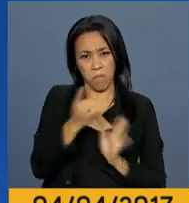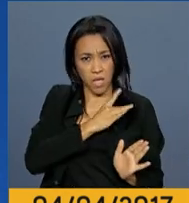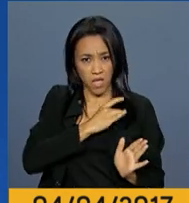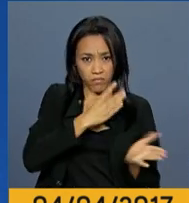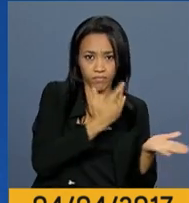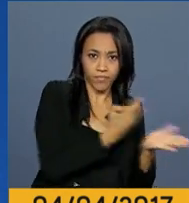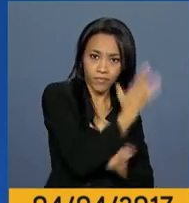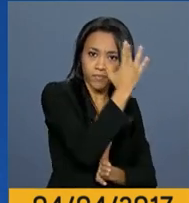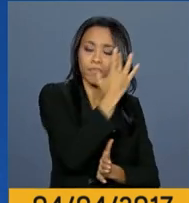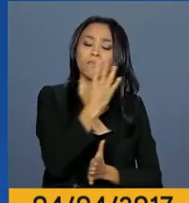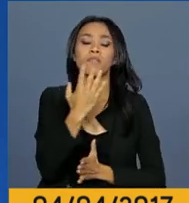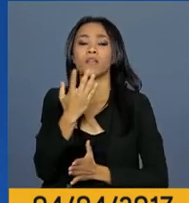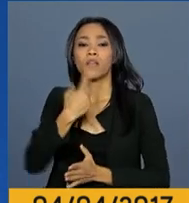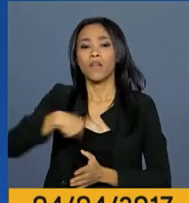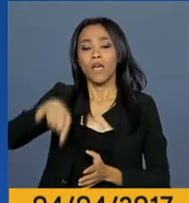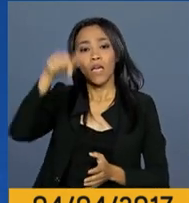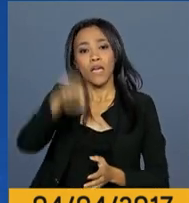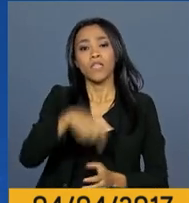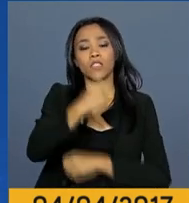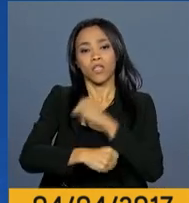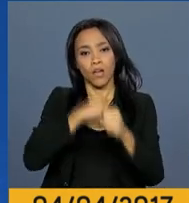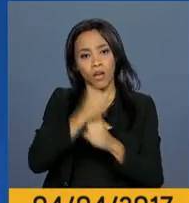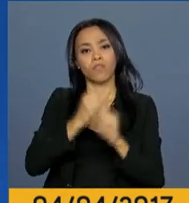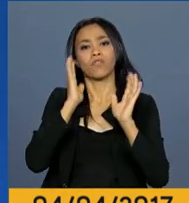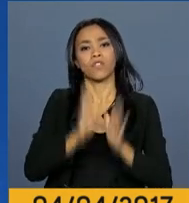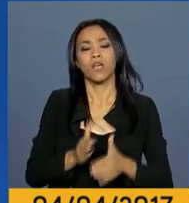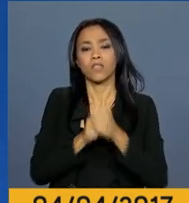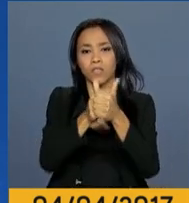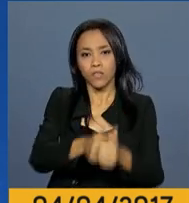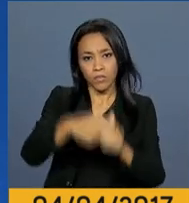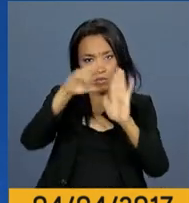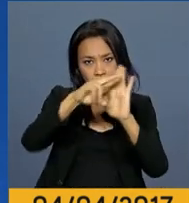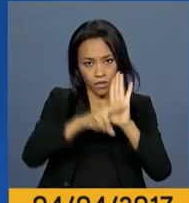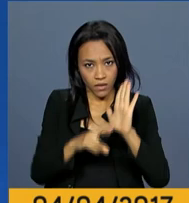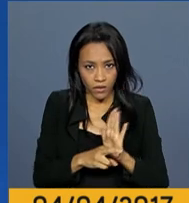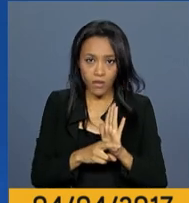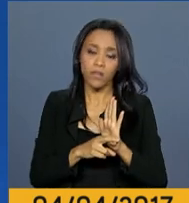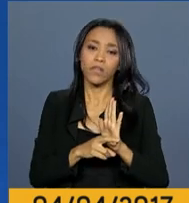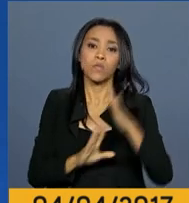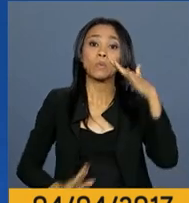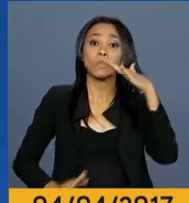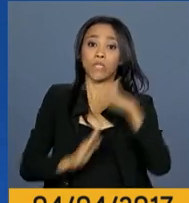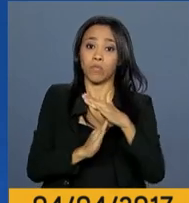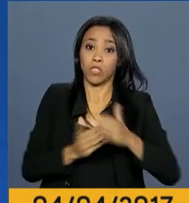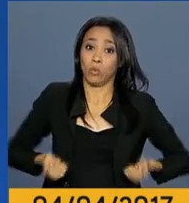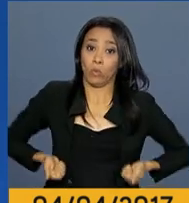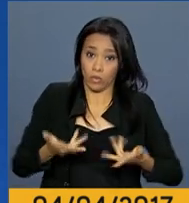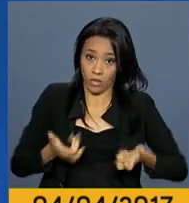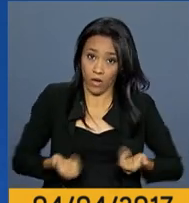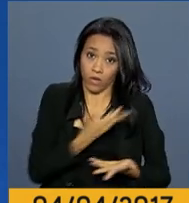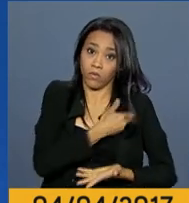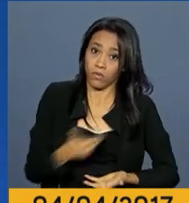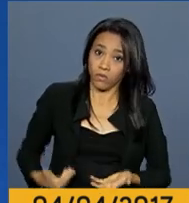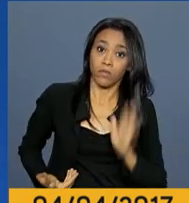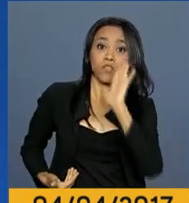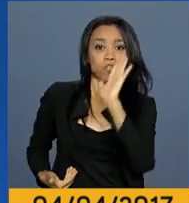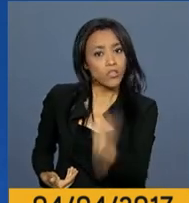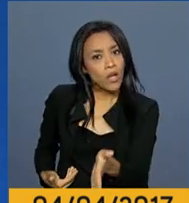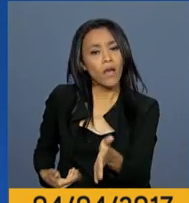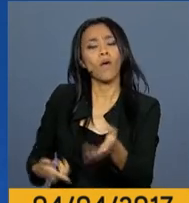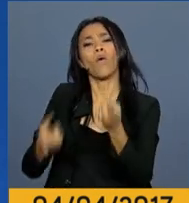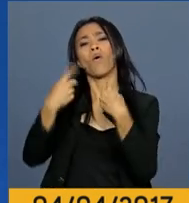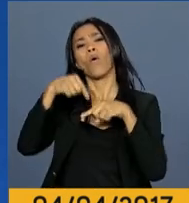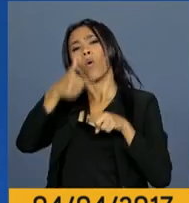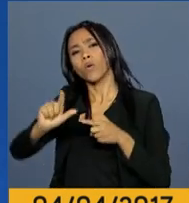ano nós aplicamos as regras do teto. E, entretanto, nós, volto a dizer, fizemos a